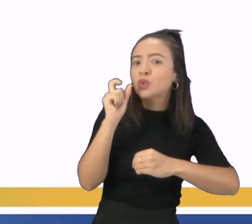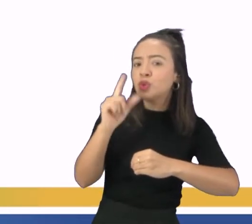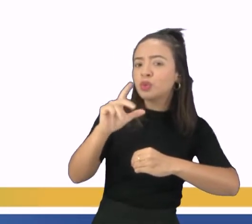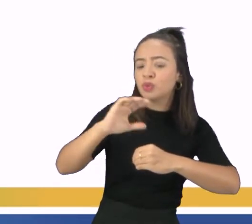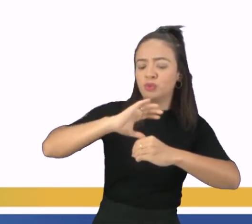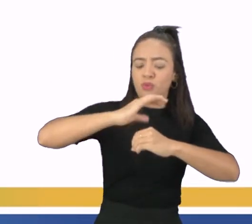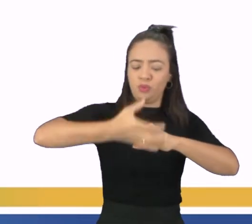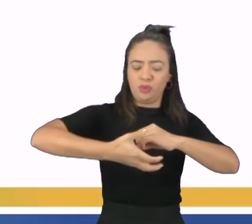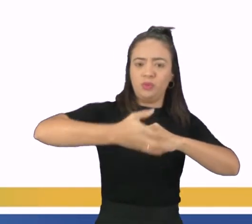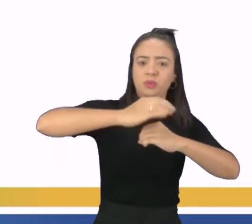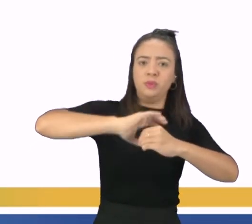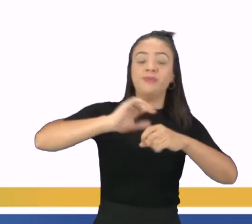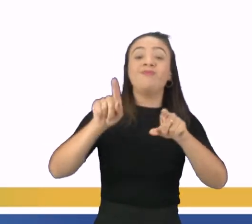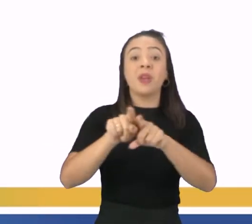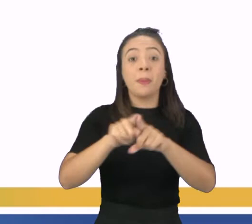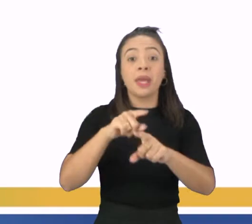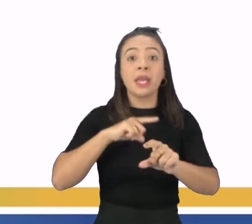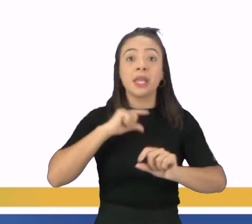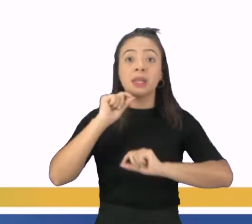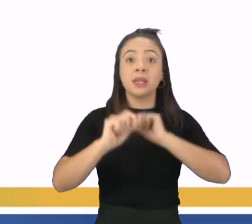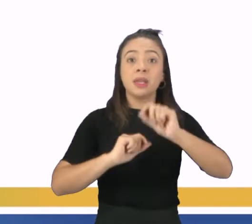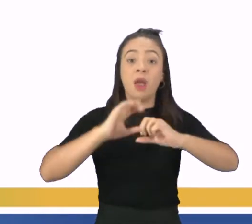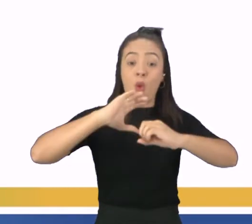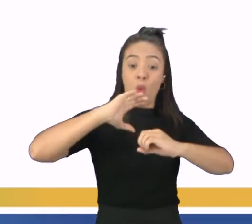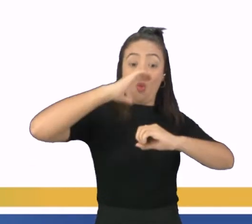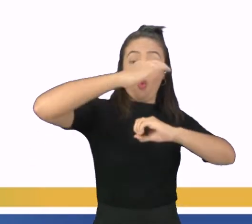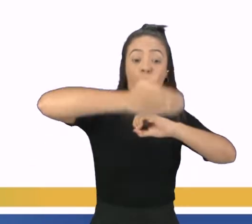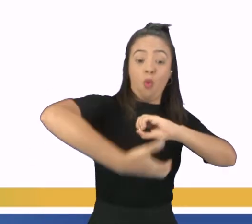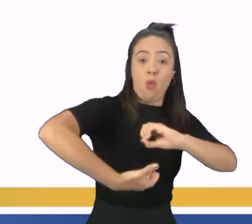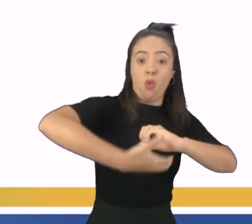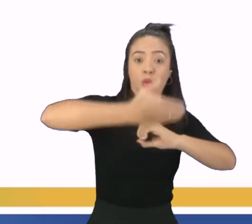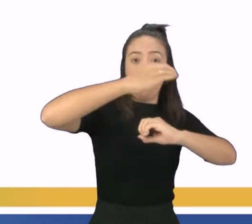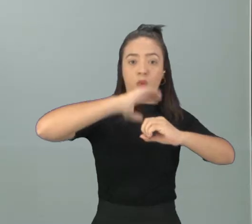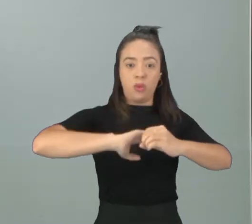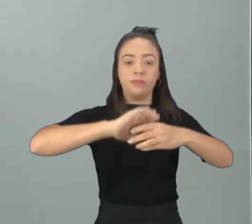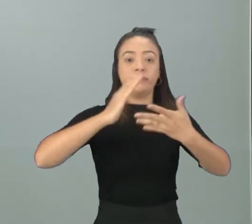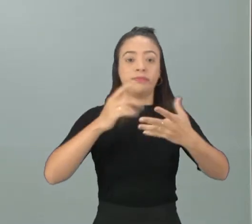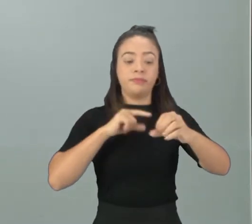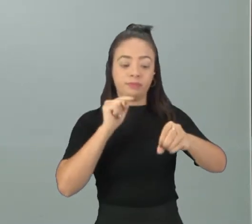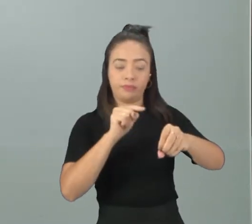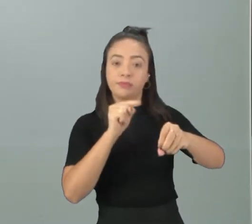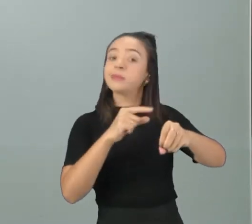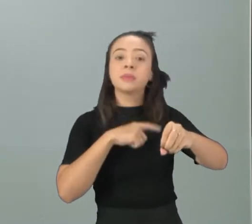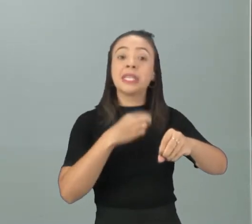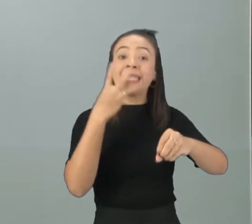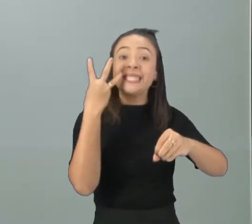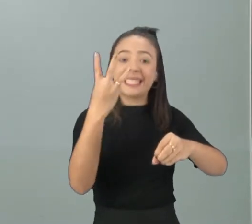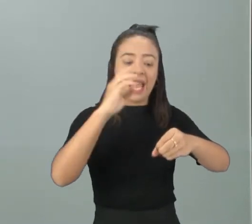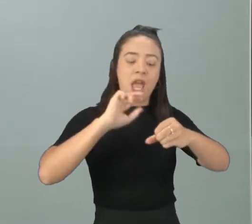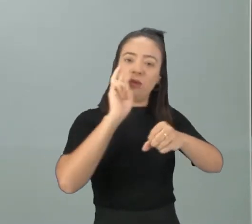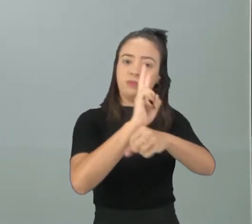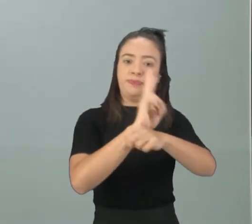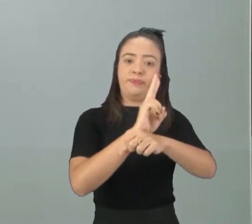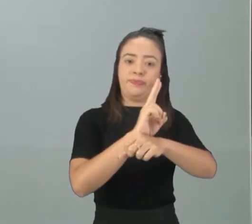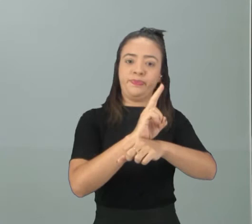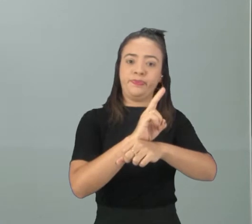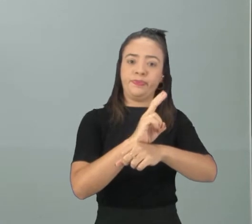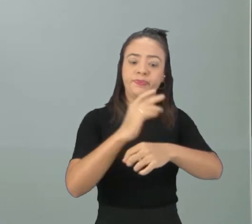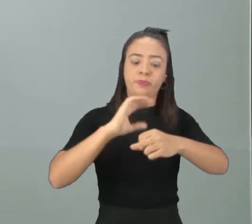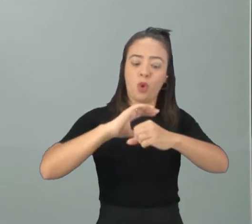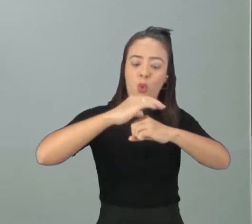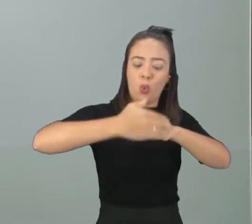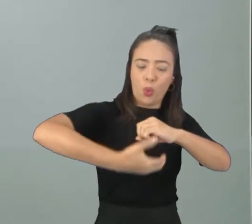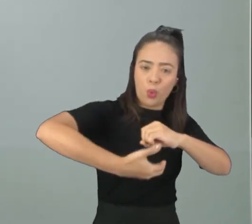a zona pelúcida, e depois você tem a membrana plasmática, tá? Então o ovócito ele tem ali três proteções. Ele tem a corona